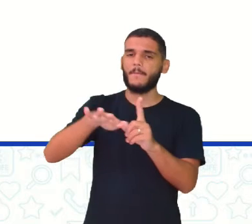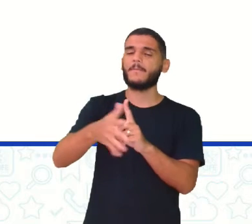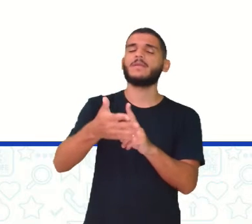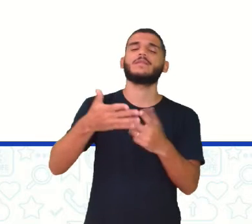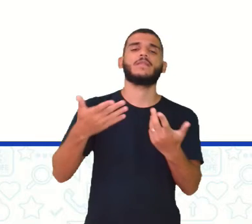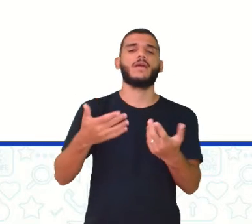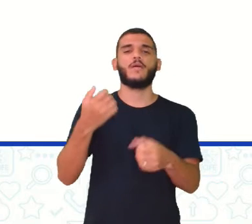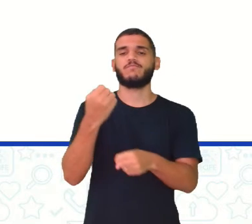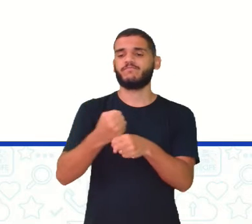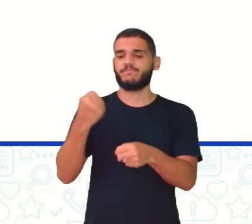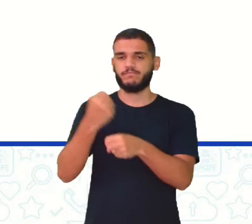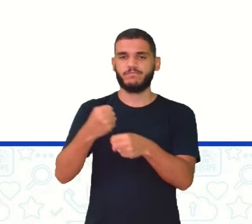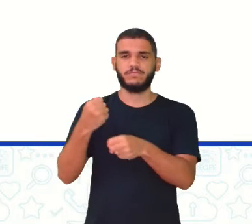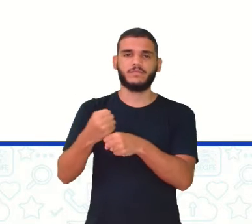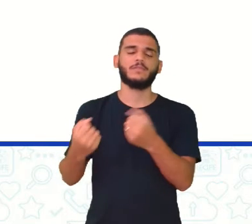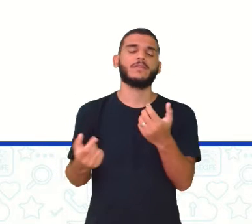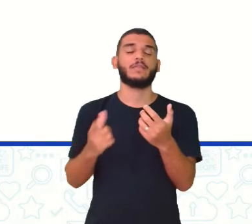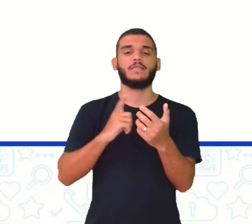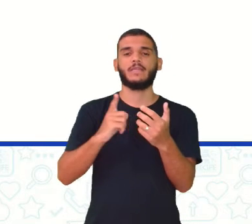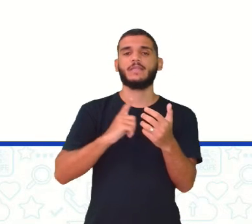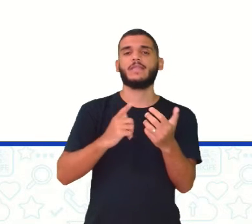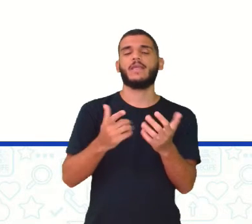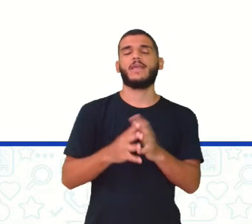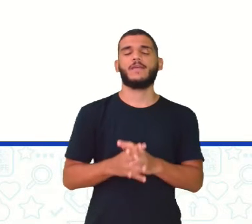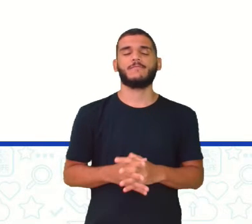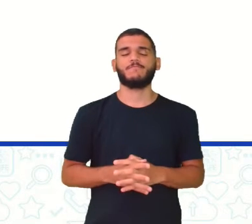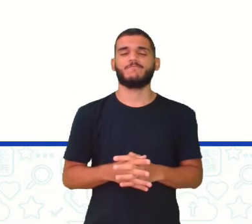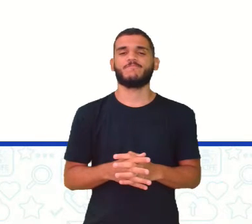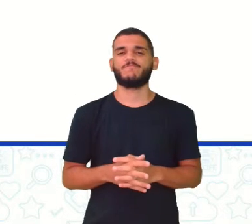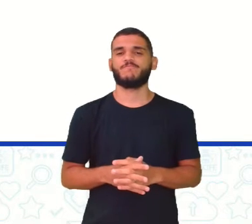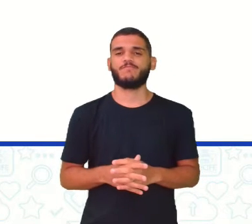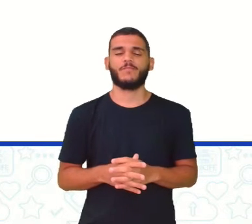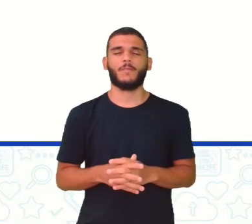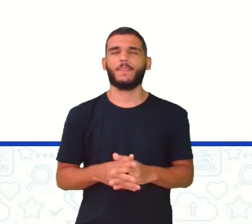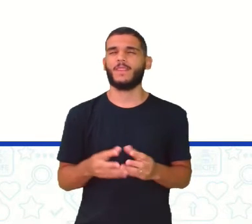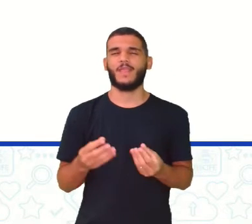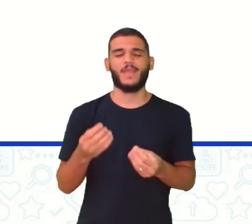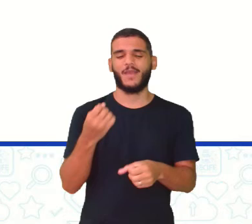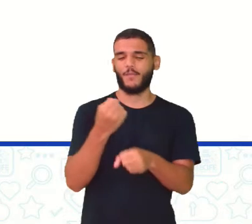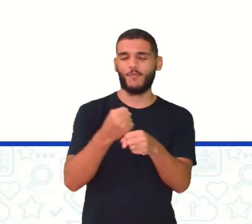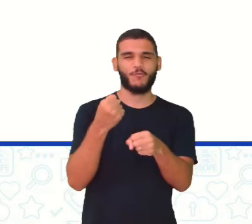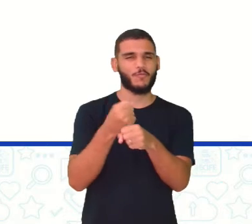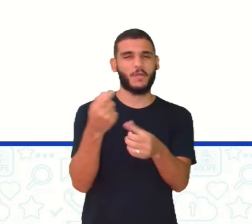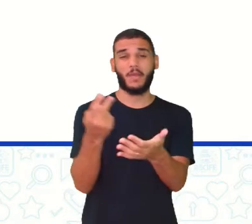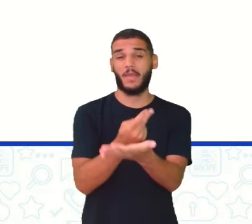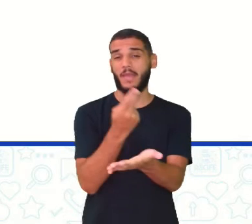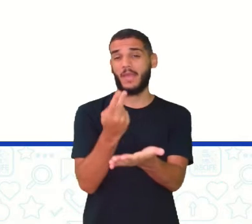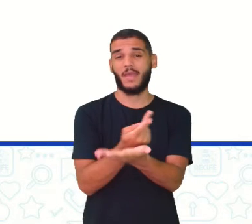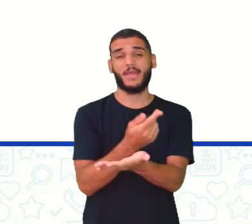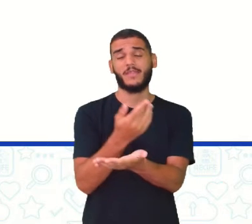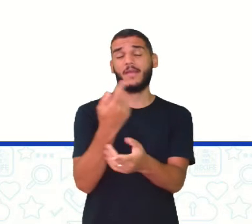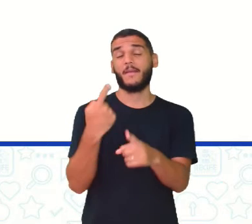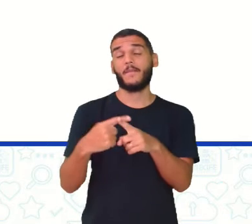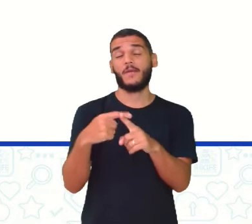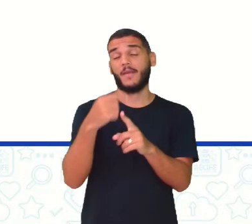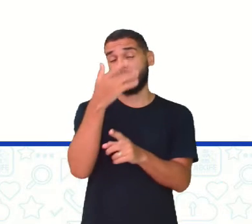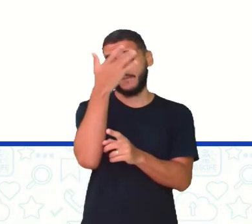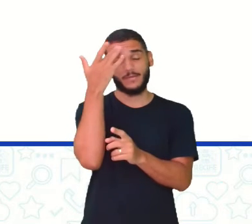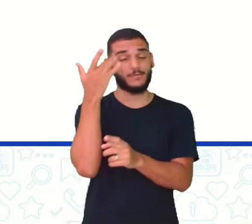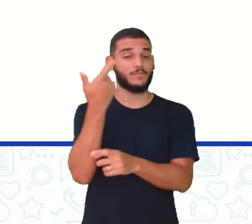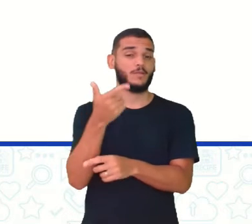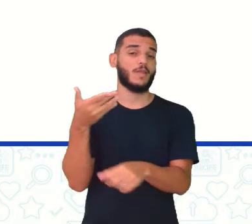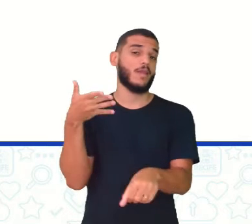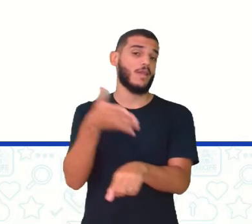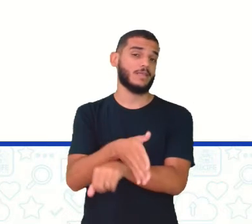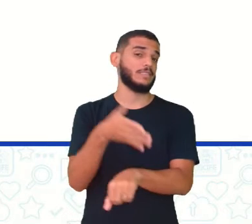são realizadas nos morros, né? De qualquer forma, porque aquela população não teve como,